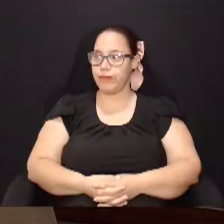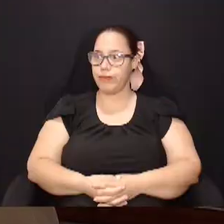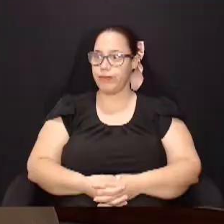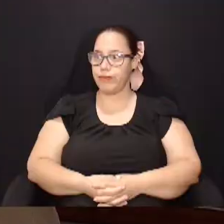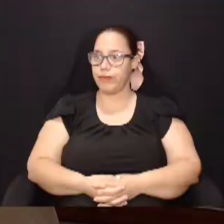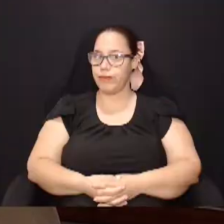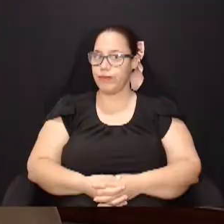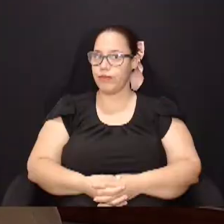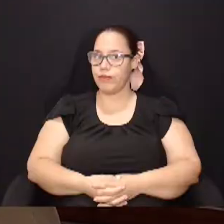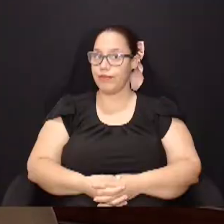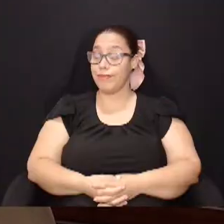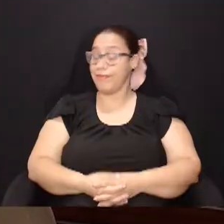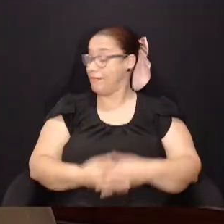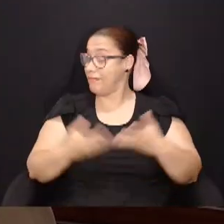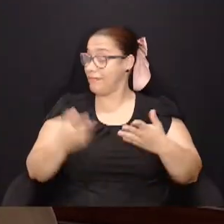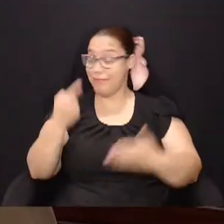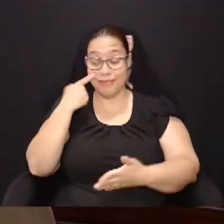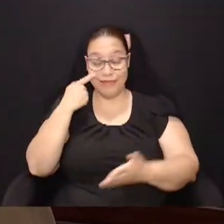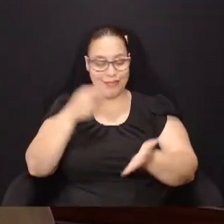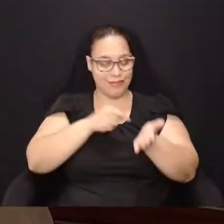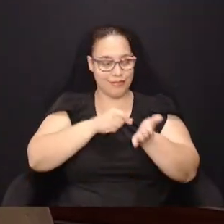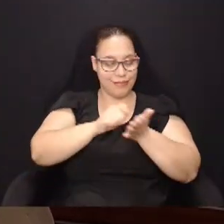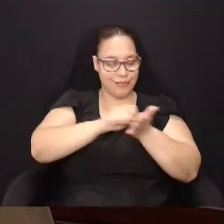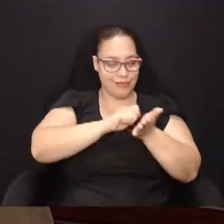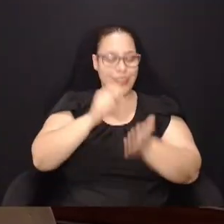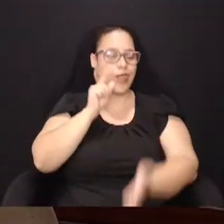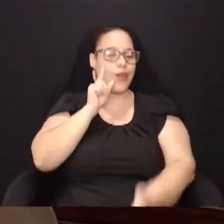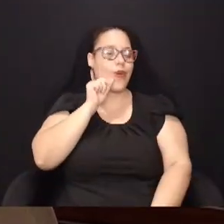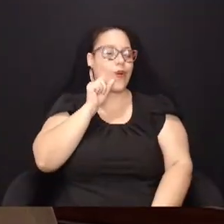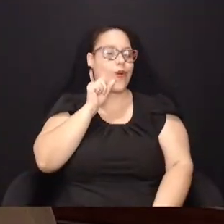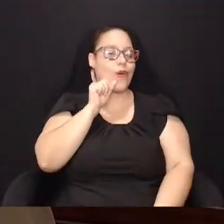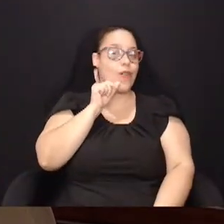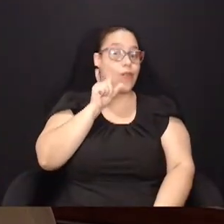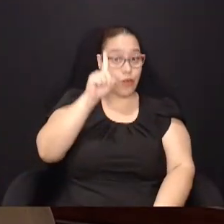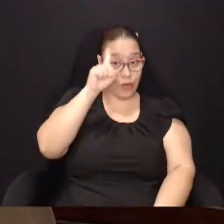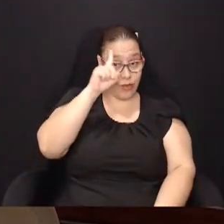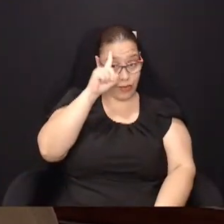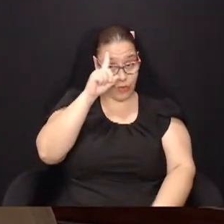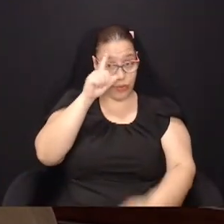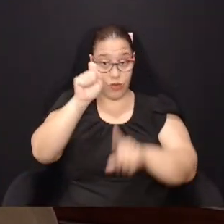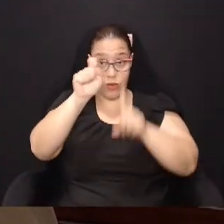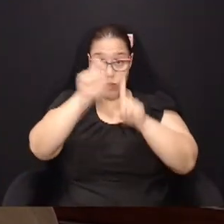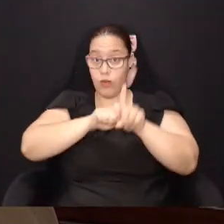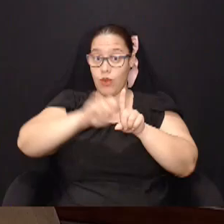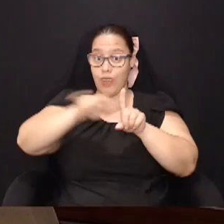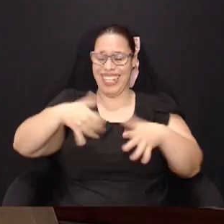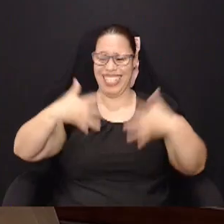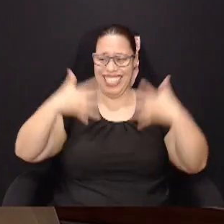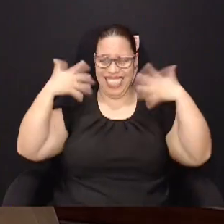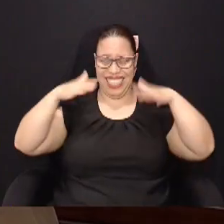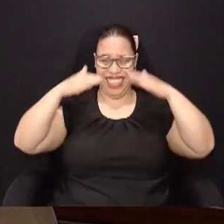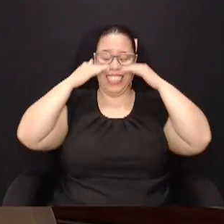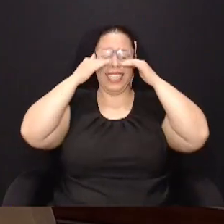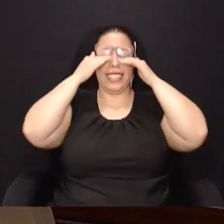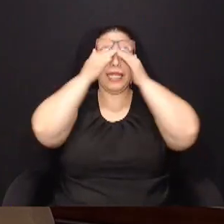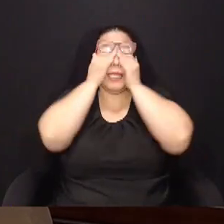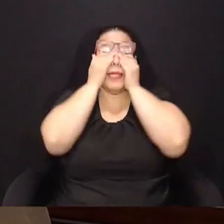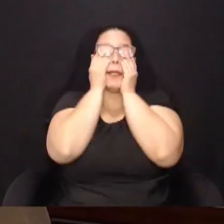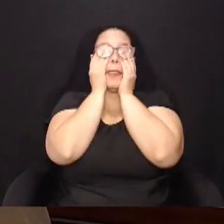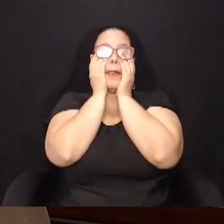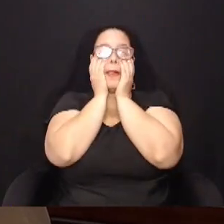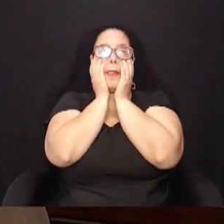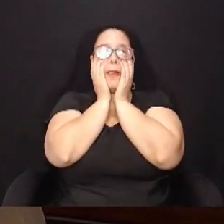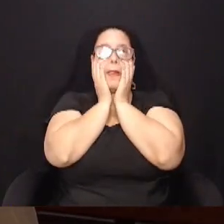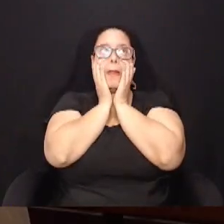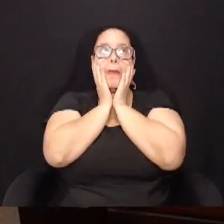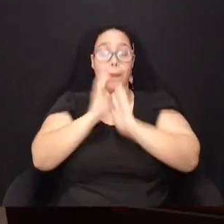Tá no ar mais um Na Ponta do Lápis e todo início de ano, mês de janeiro, é um sufoco depois dos excessos do mês de dezembro e sempre vem